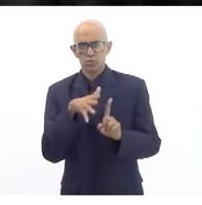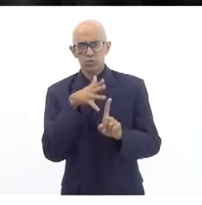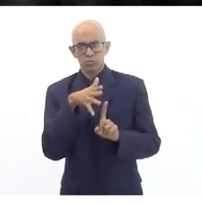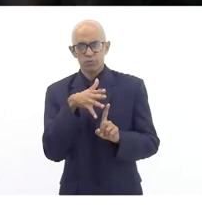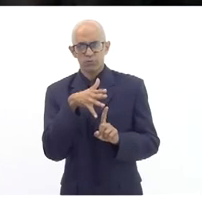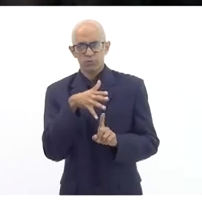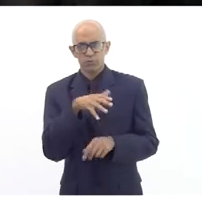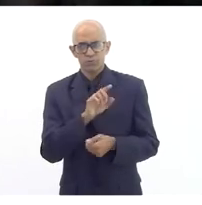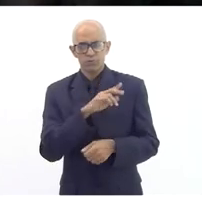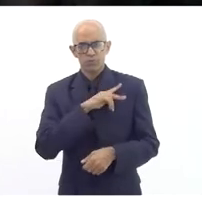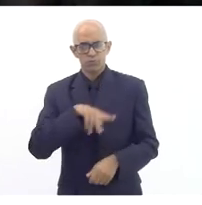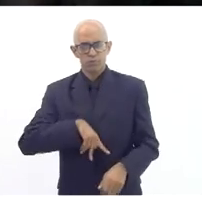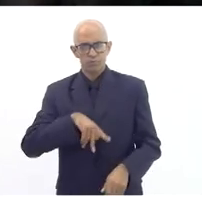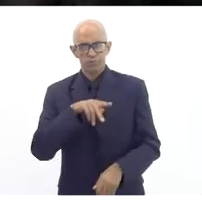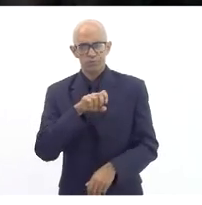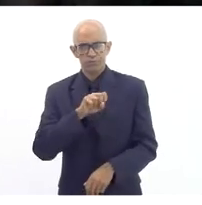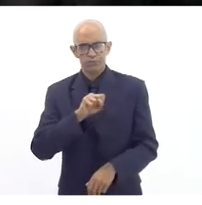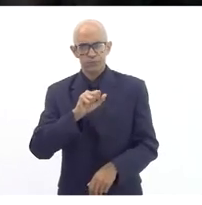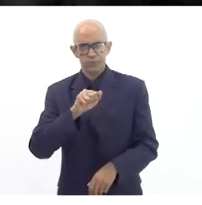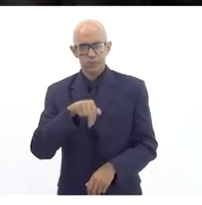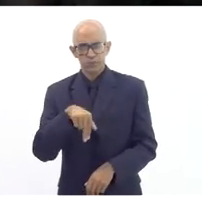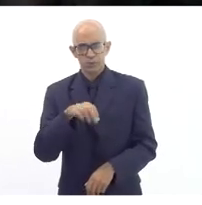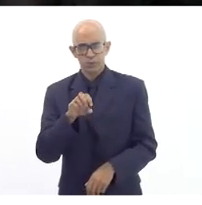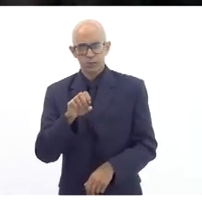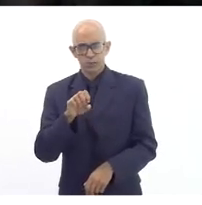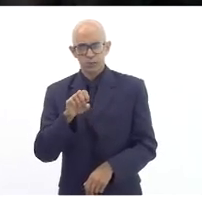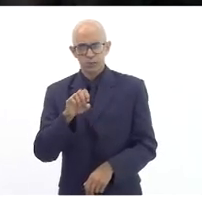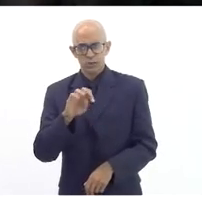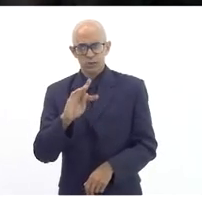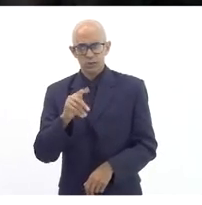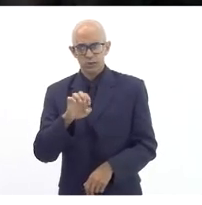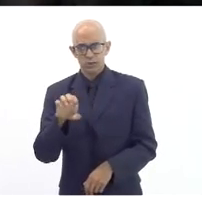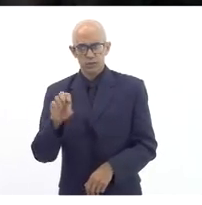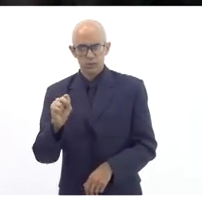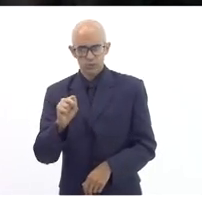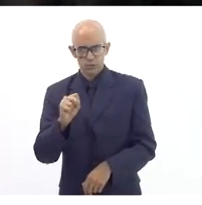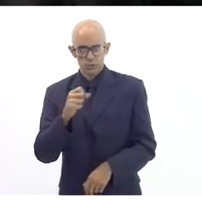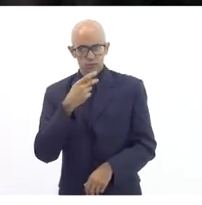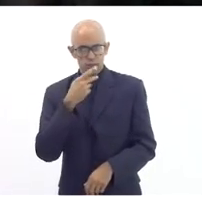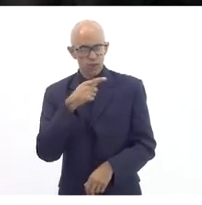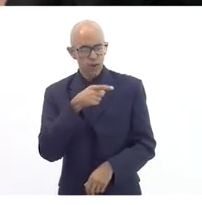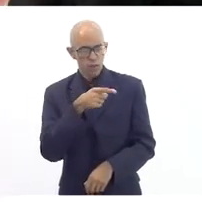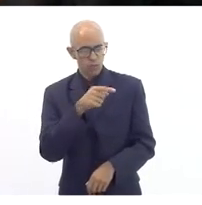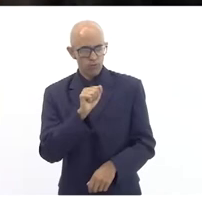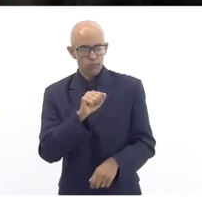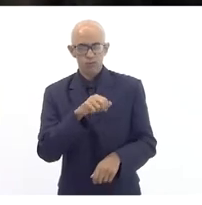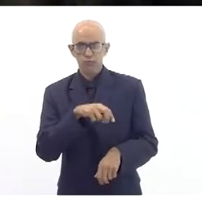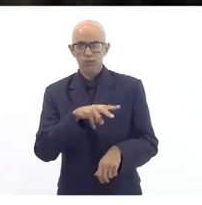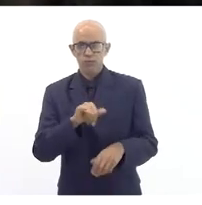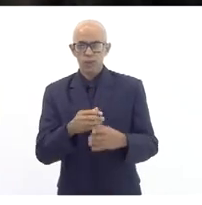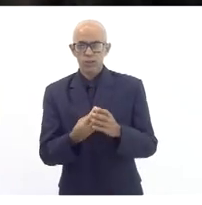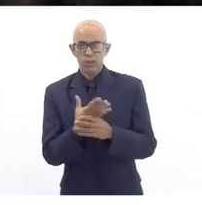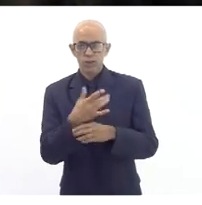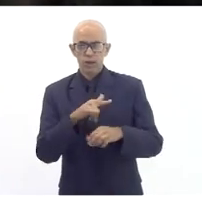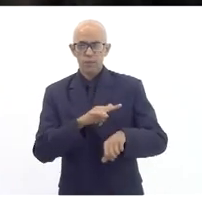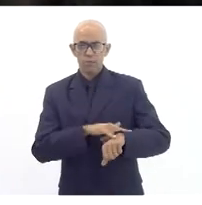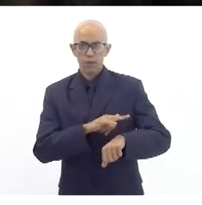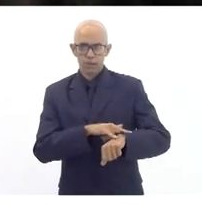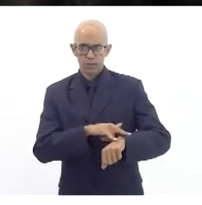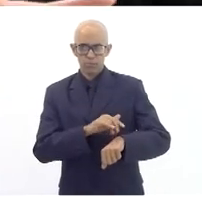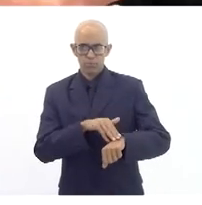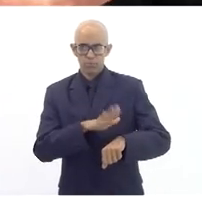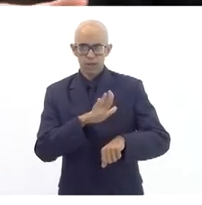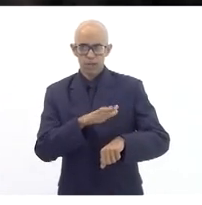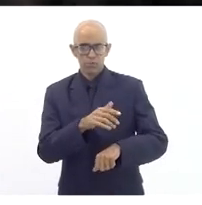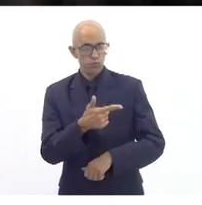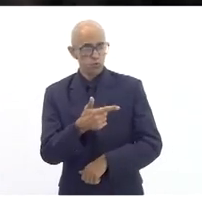presidente Sanches, quando diz que vai fazer mais banheiros, né? Então, sairia de 21, são 104 estações, e a